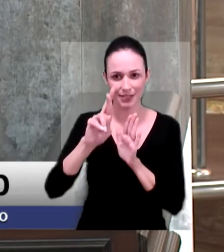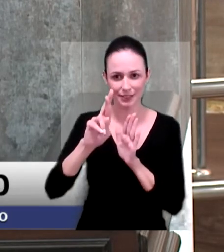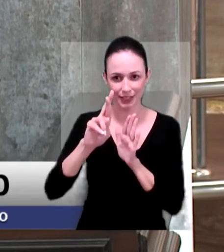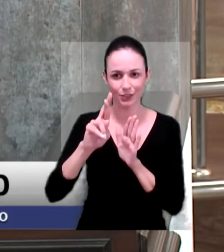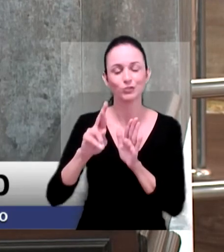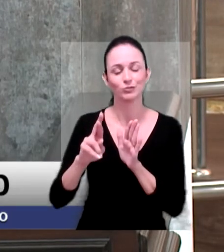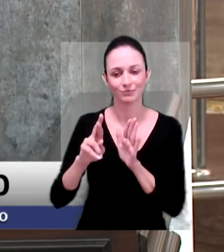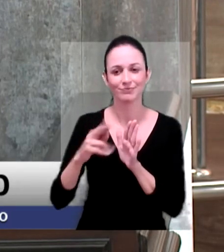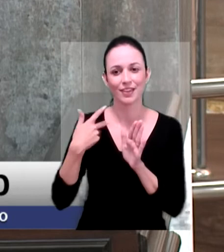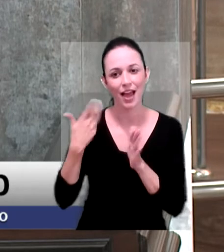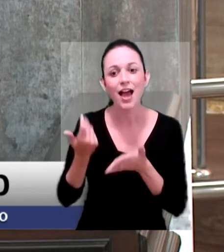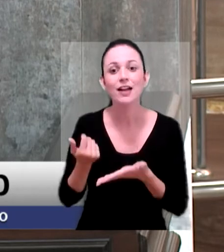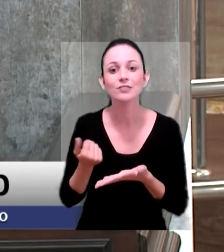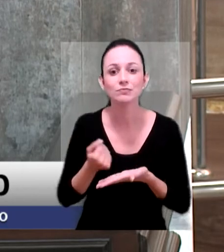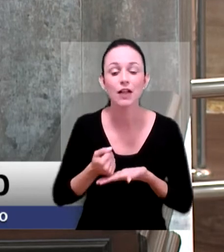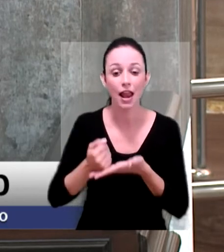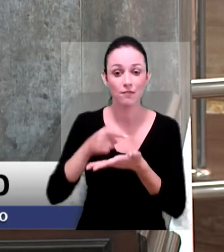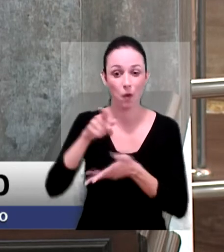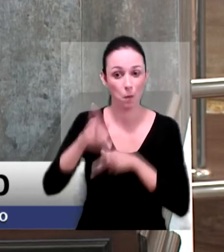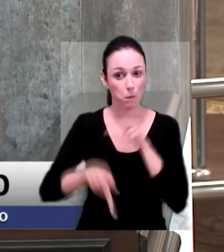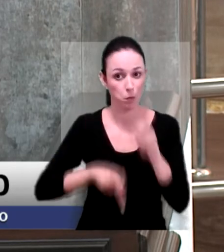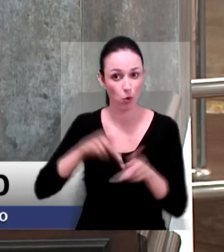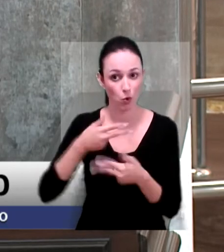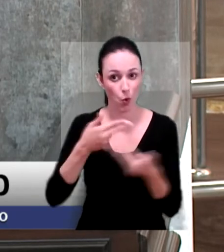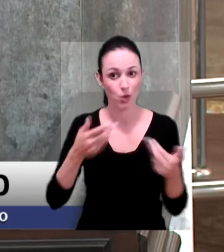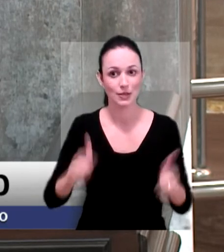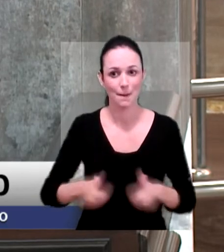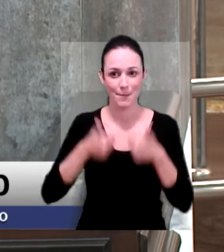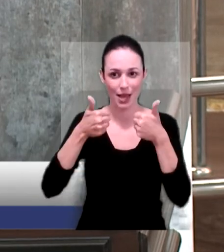a população coisas melhores, beleza? Um abraço.